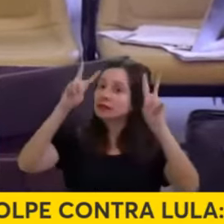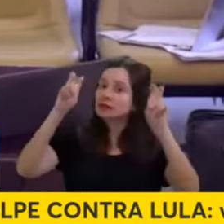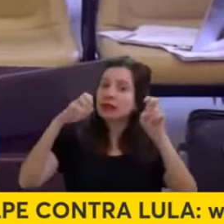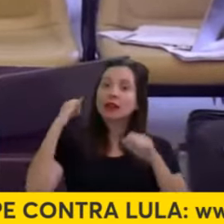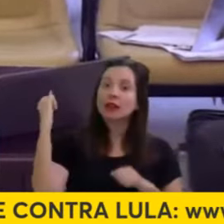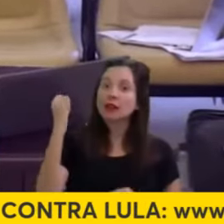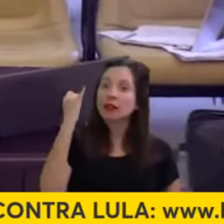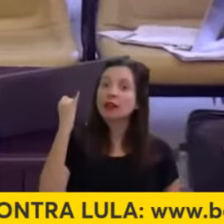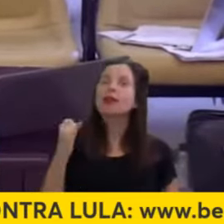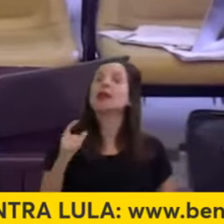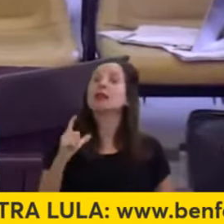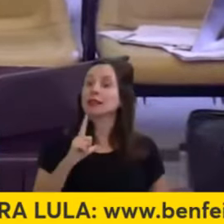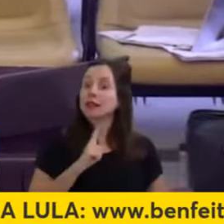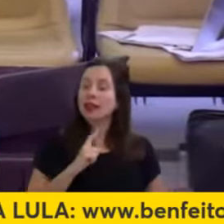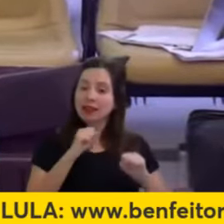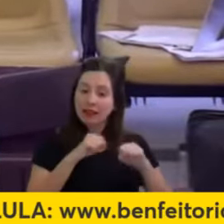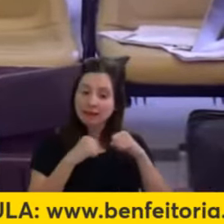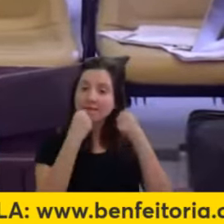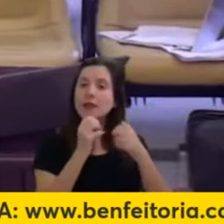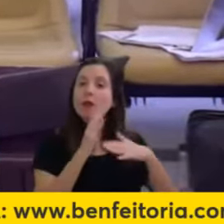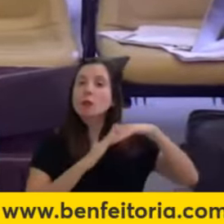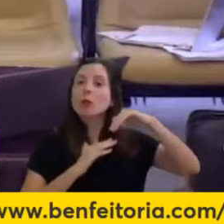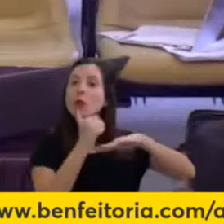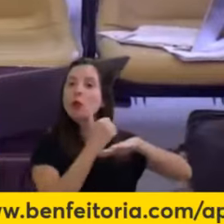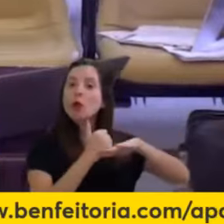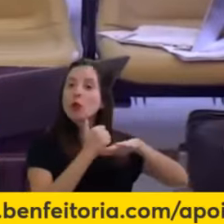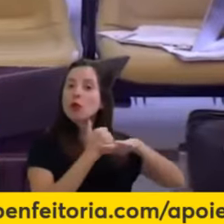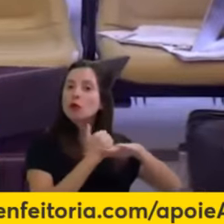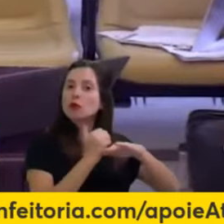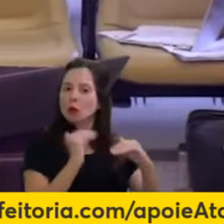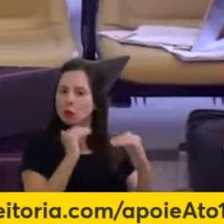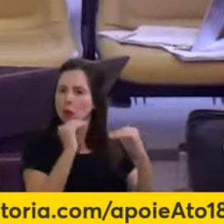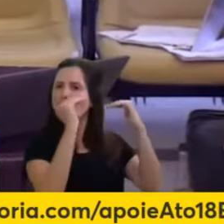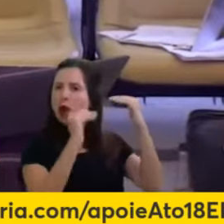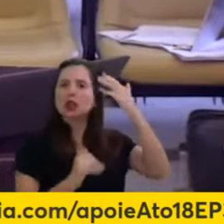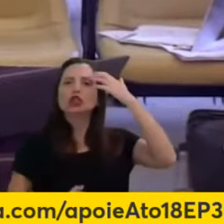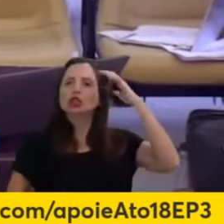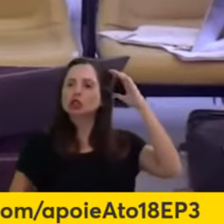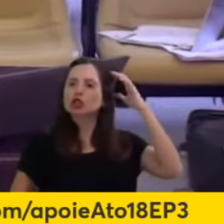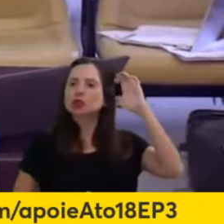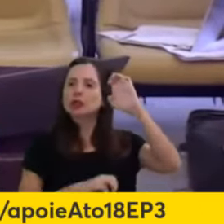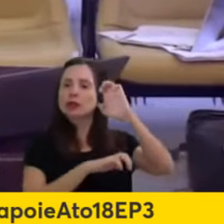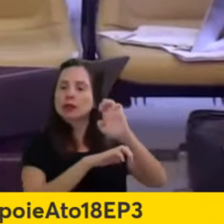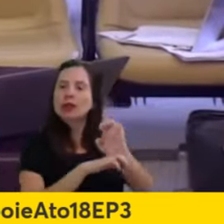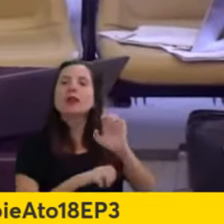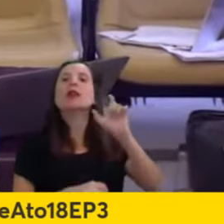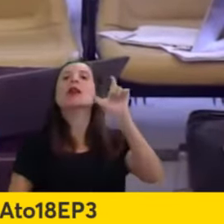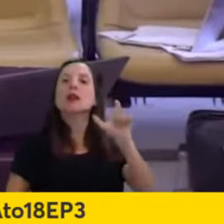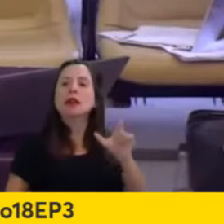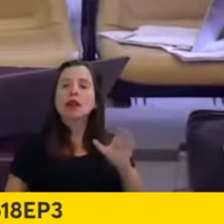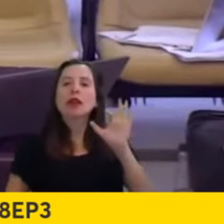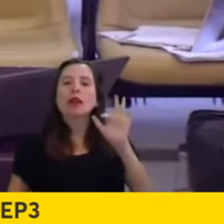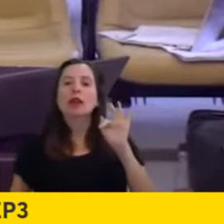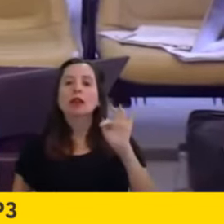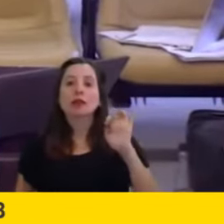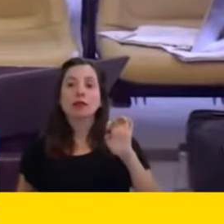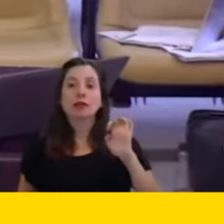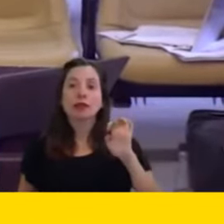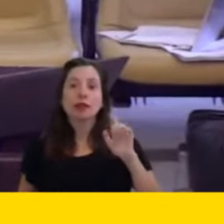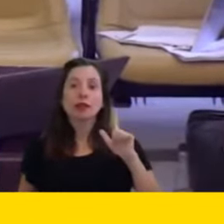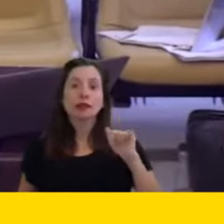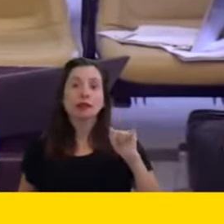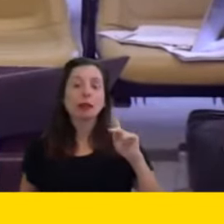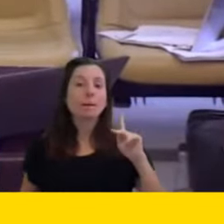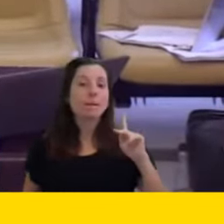defesa honra de um de um grande profissional aqui em Curitiba um grande profissional no no estado que é o cun aliás é até inusitado né normalmente o